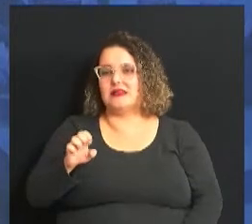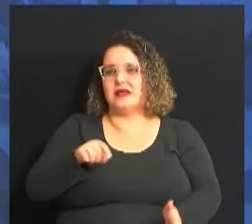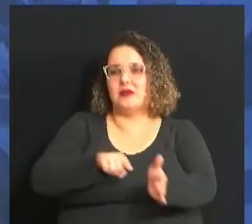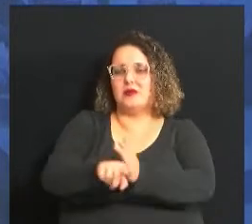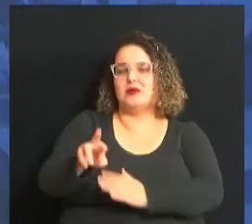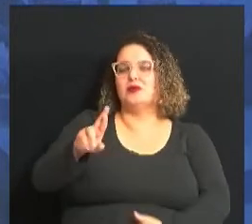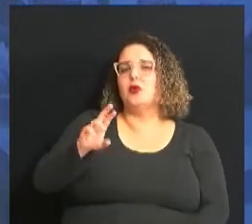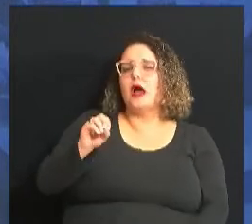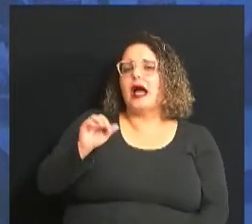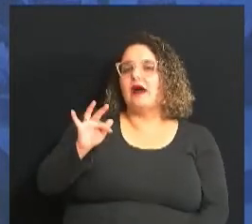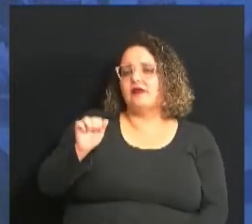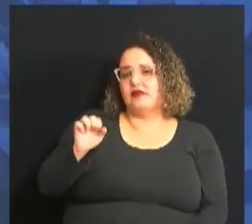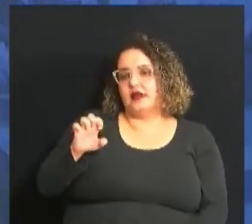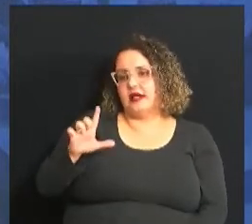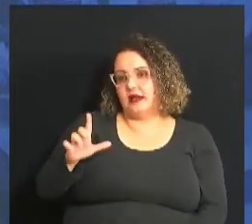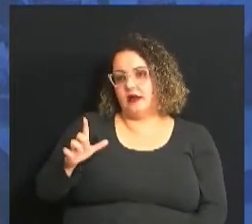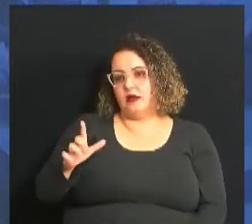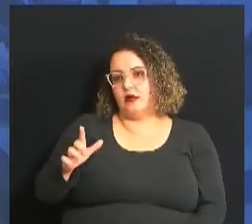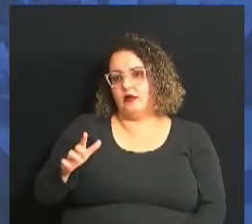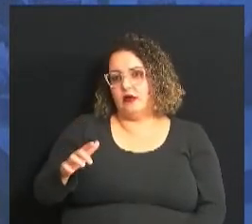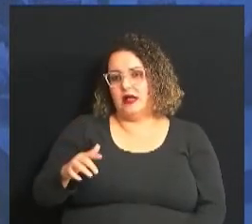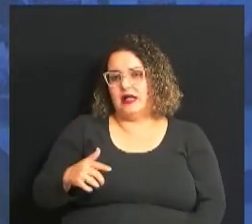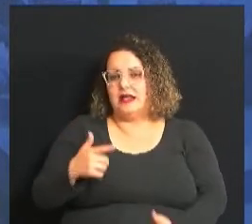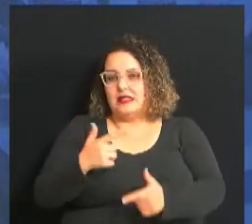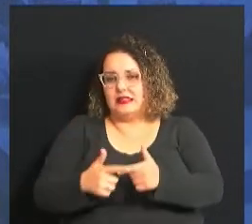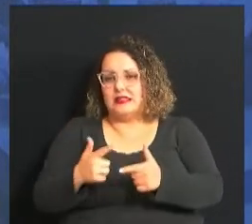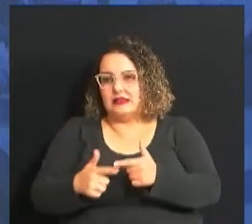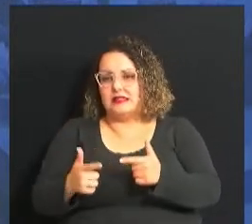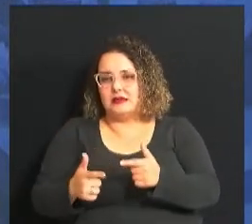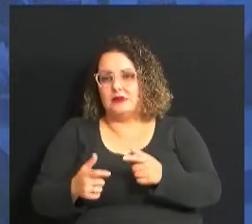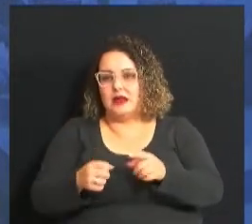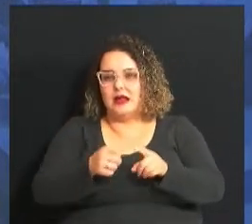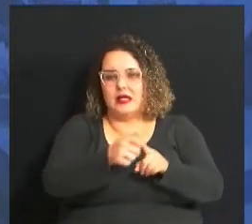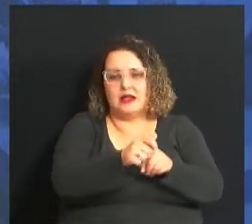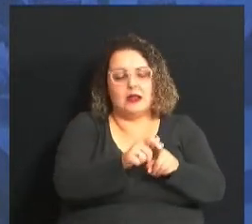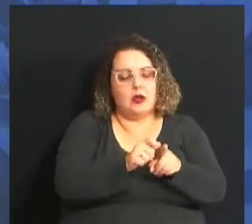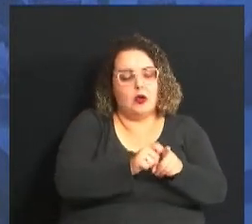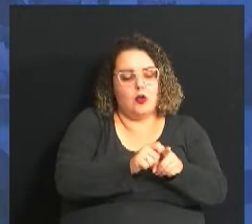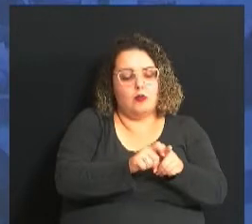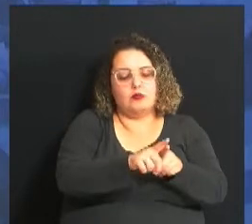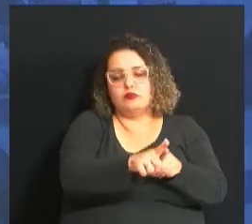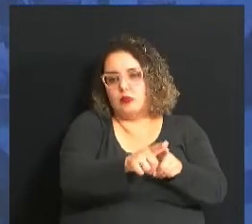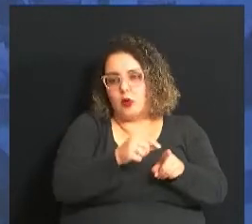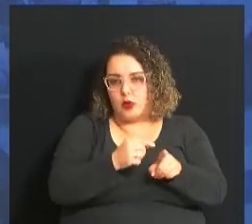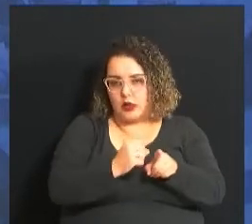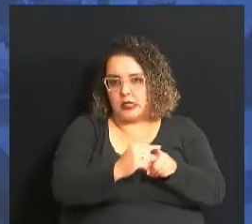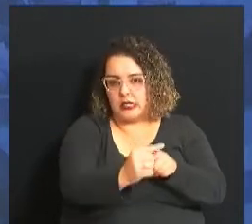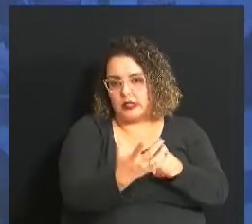Prado. Ela atrapalha o crescimento? Quando é recomendável fazer a cirurgia?